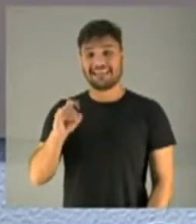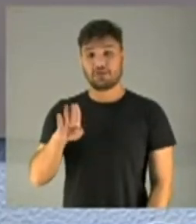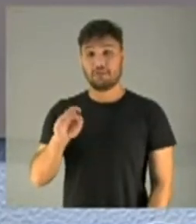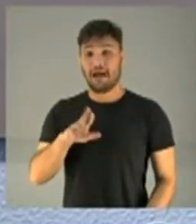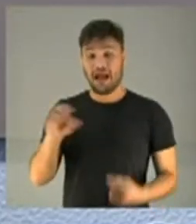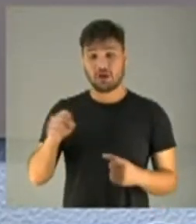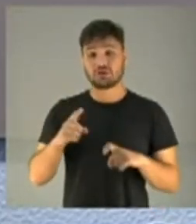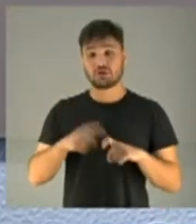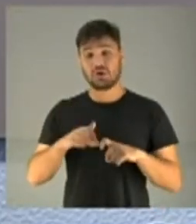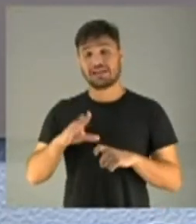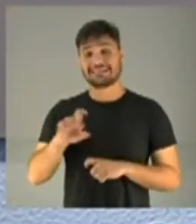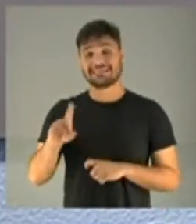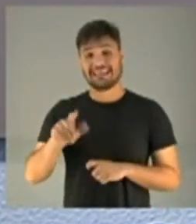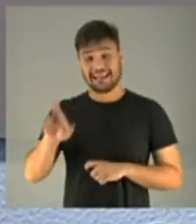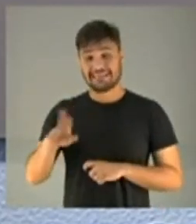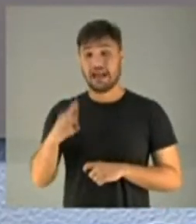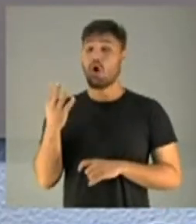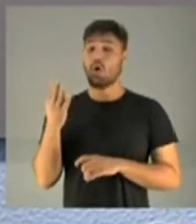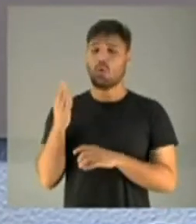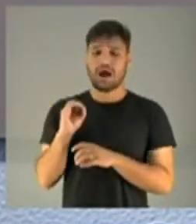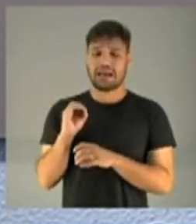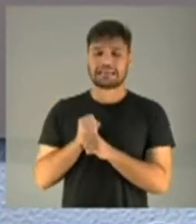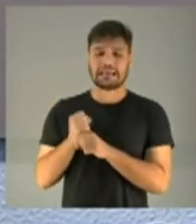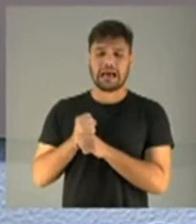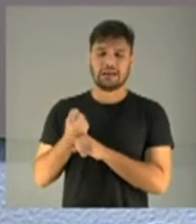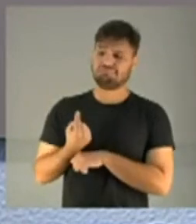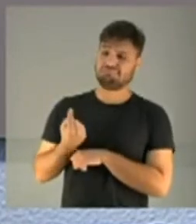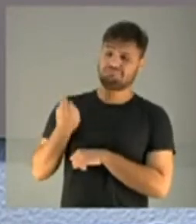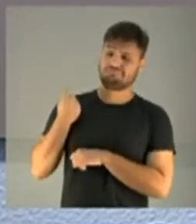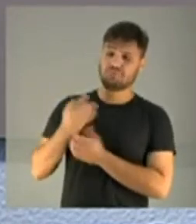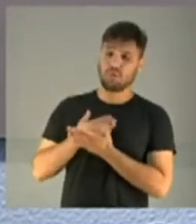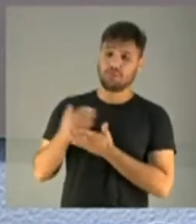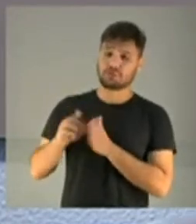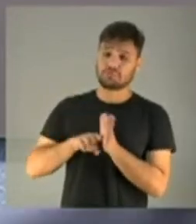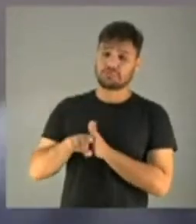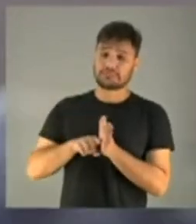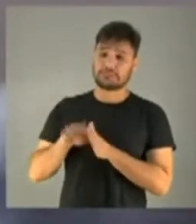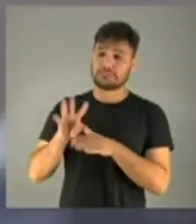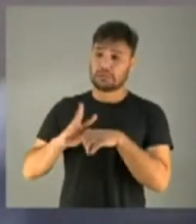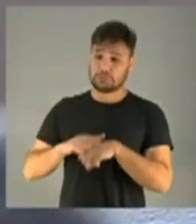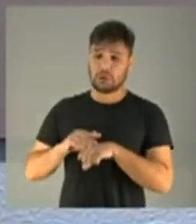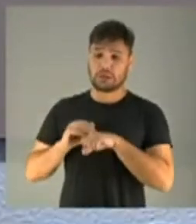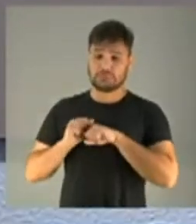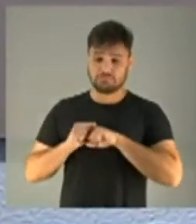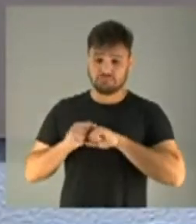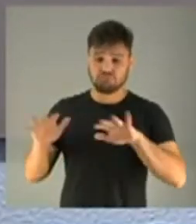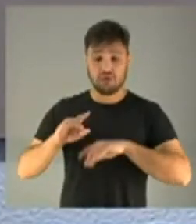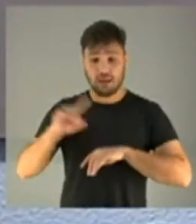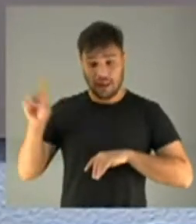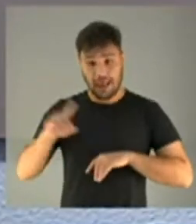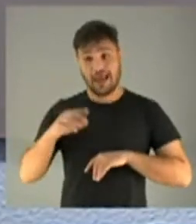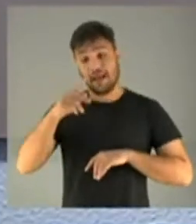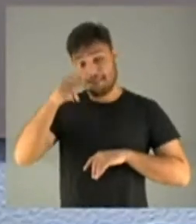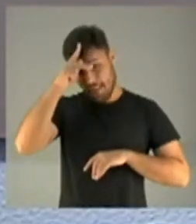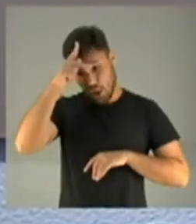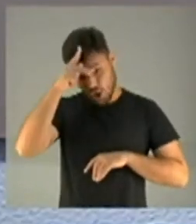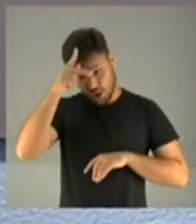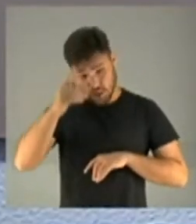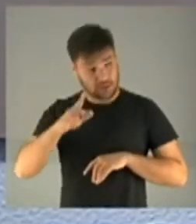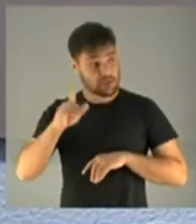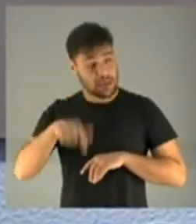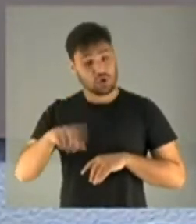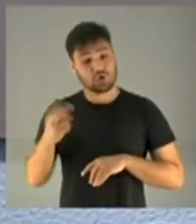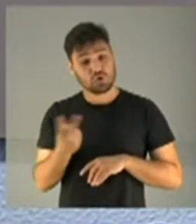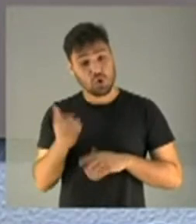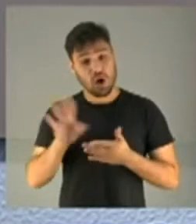César Victor, que 40 anos atrás começaram a fazer pesquisa em epidemiologia na Universidade Federal de Pelotas e lideram